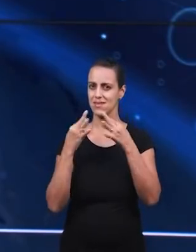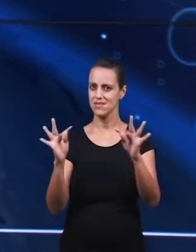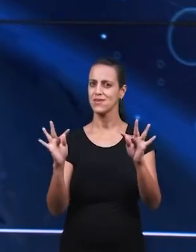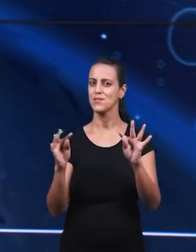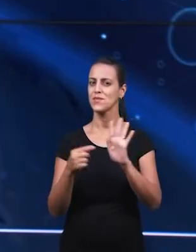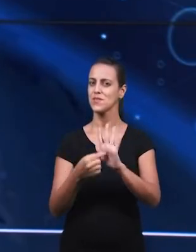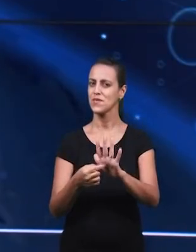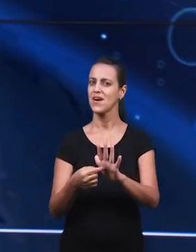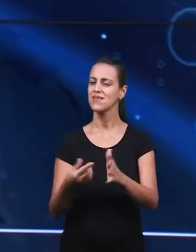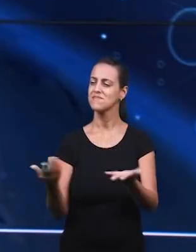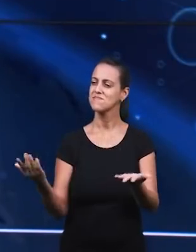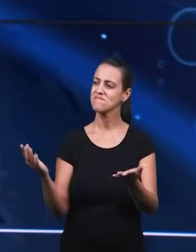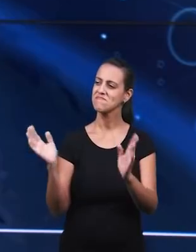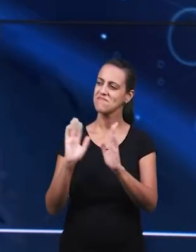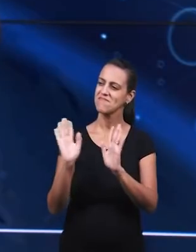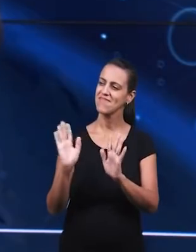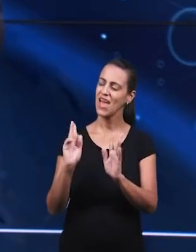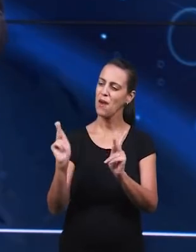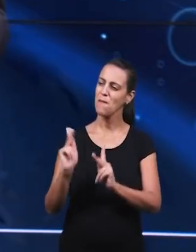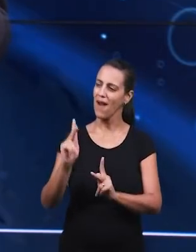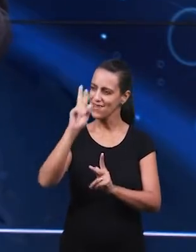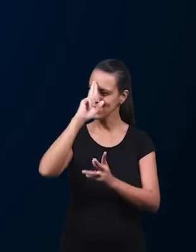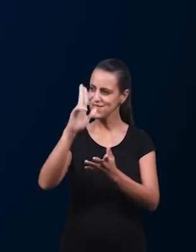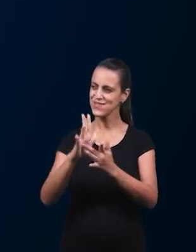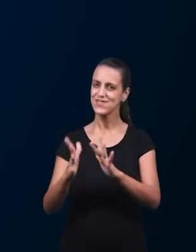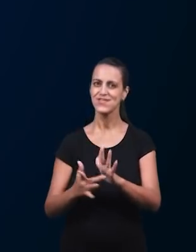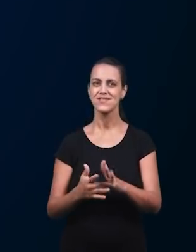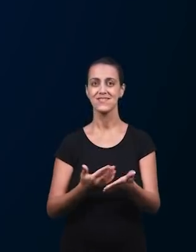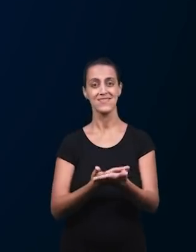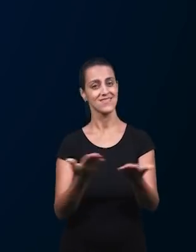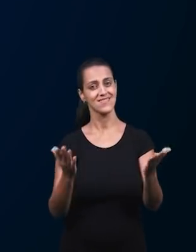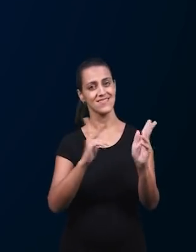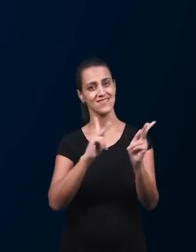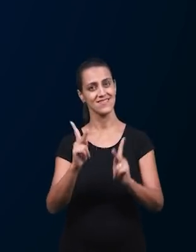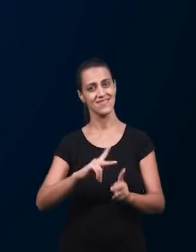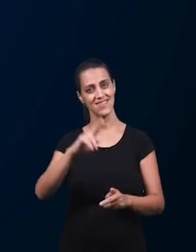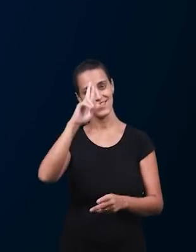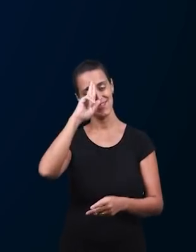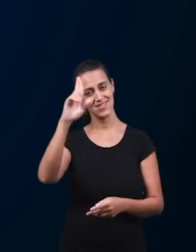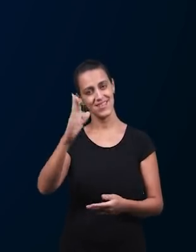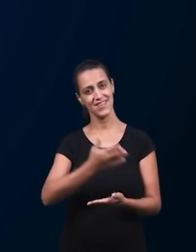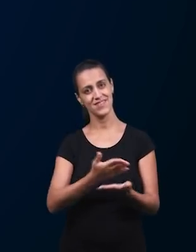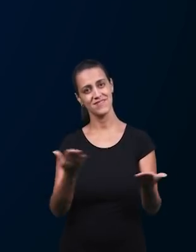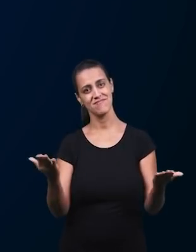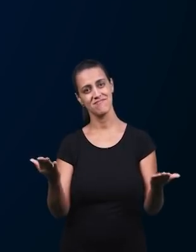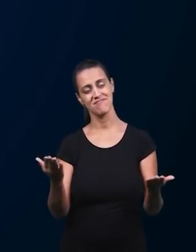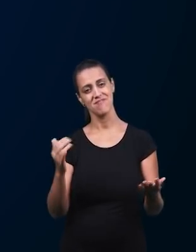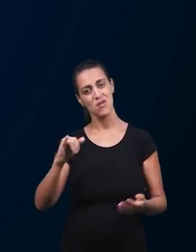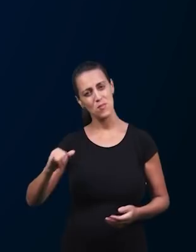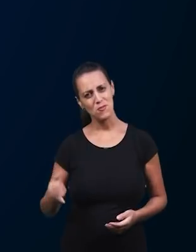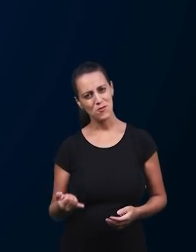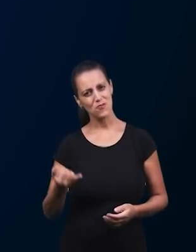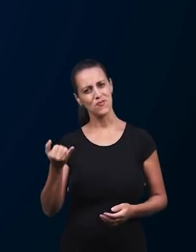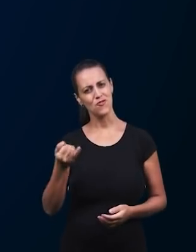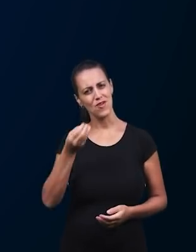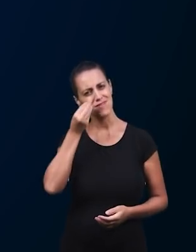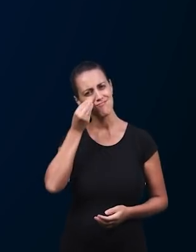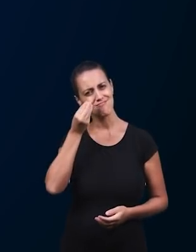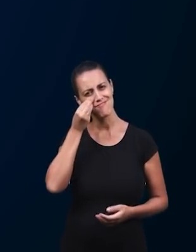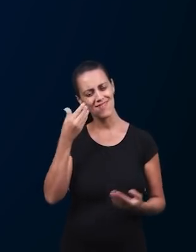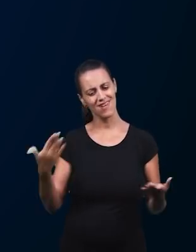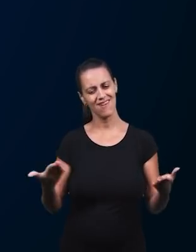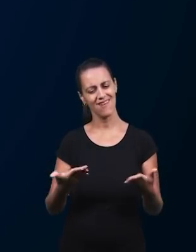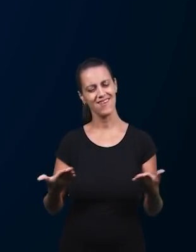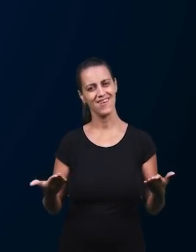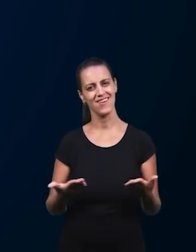Holliston, eu quero cumprimentá-lo, meu irmão, com a paz do Senhor Jesus. A paz do Senhor, meus irmãos. Gostaria de aproveitar aqui essa oportunidade